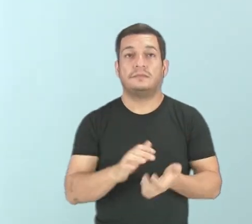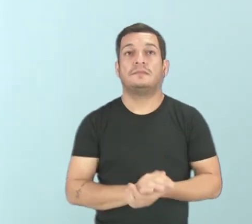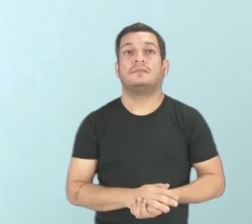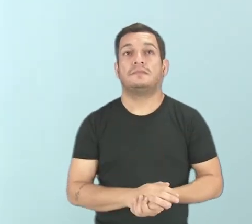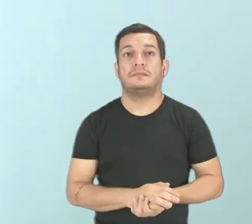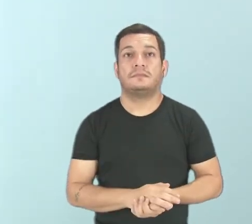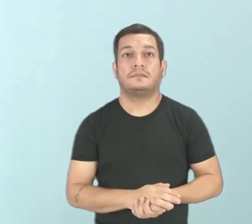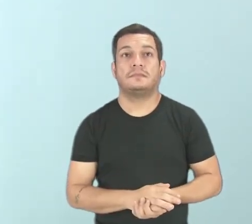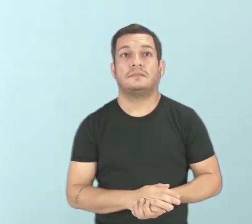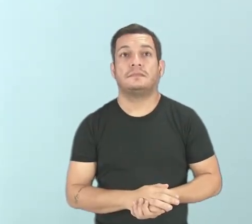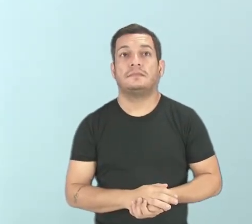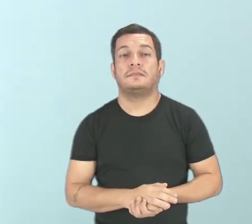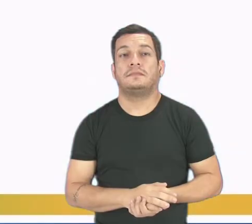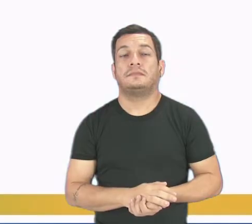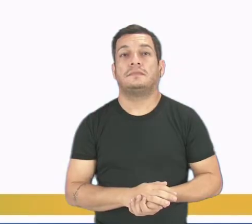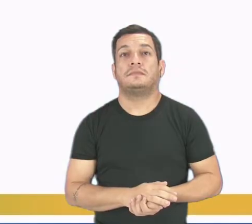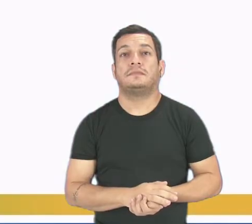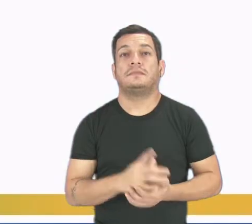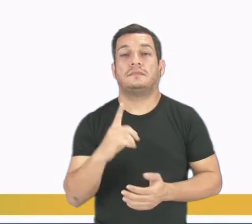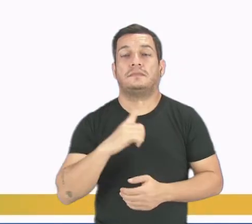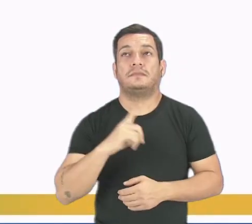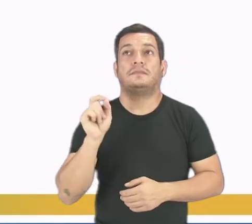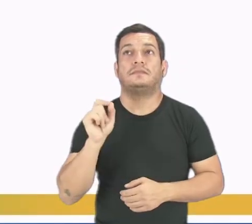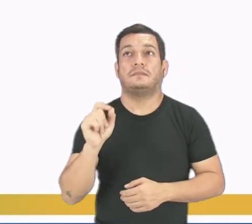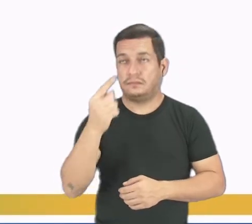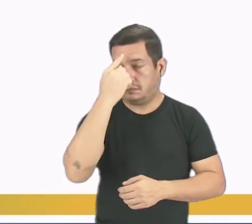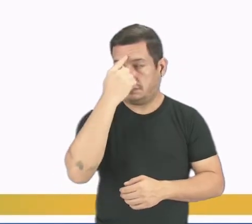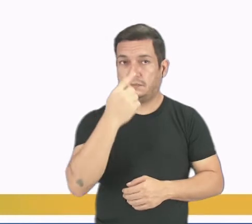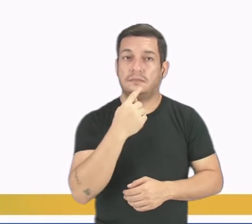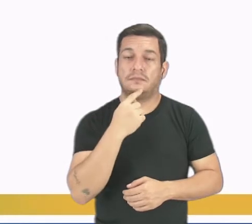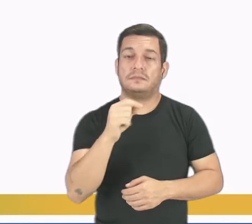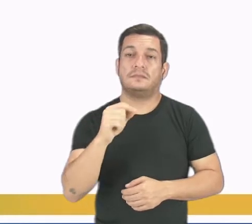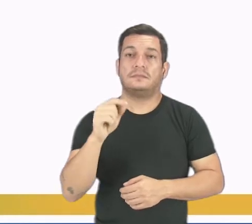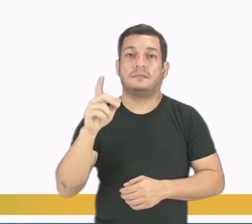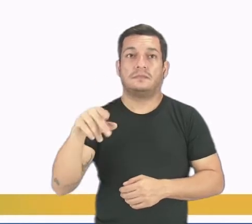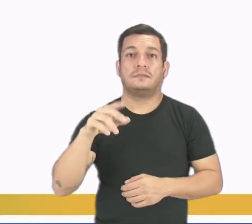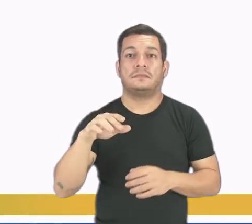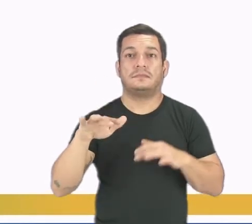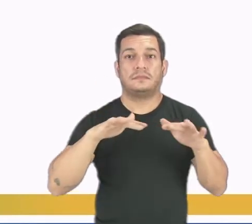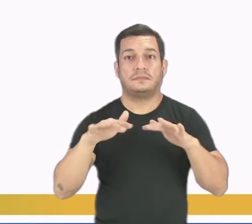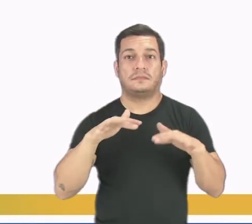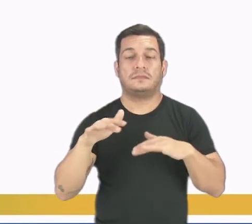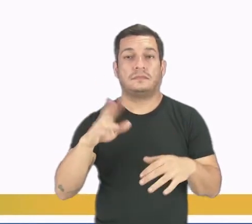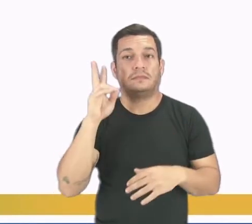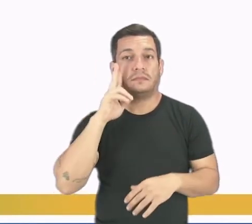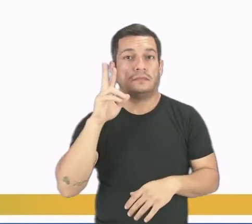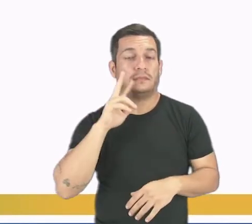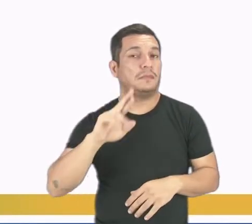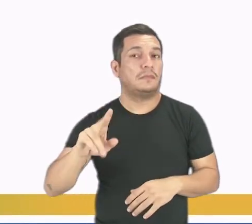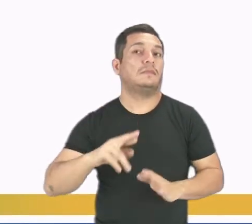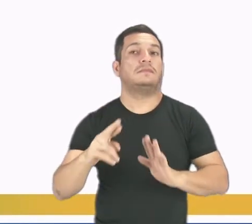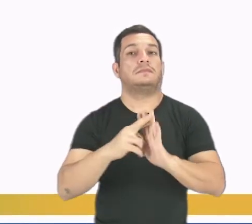relógios gira, sentido horário, ou contra o sentido em que o ponteiro do relógio gira,